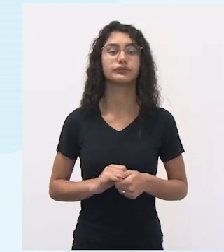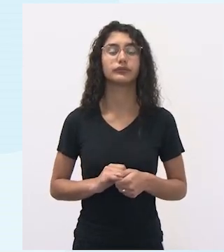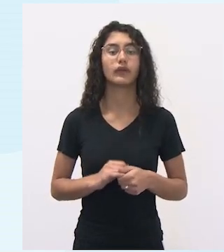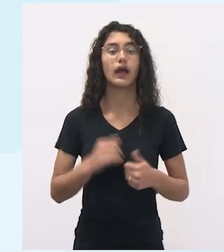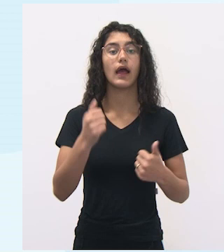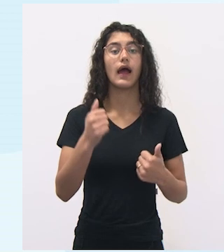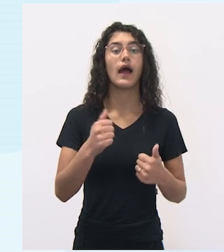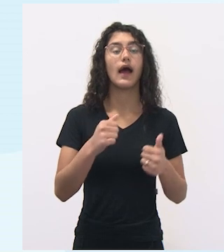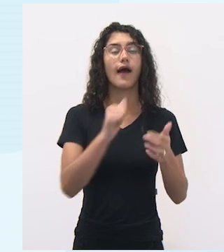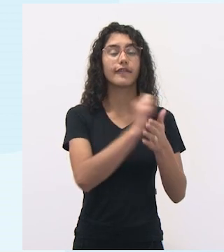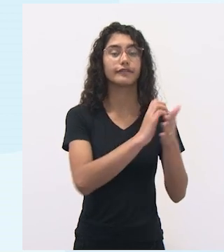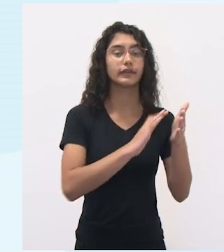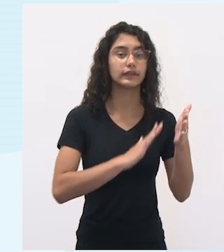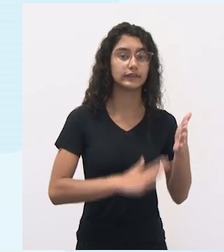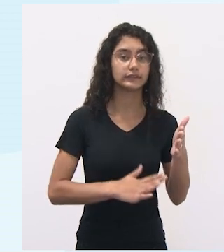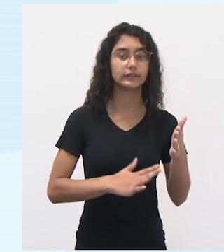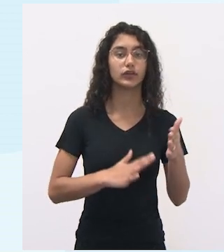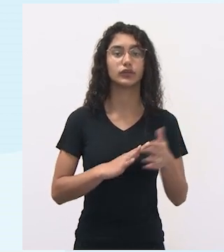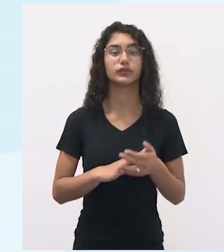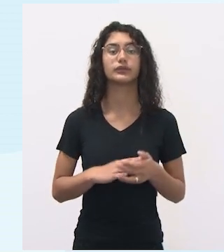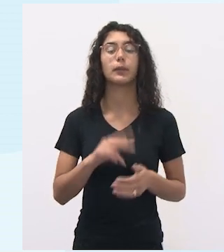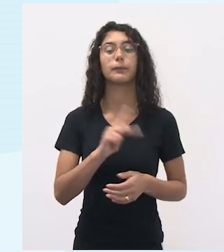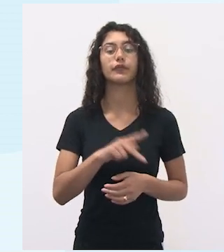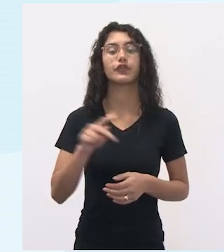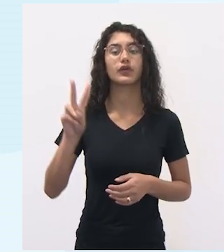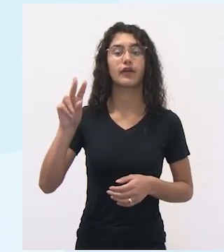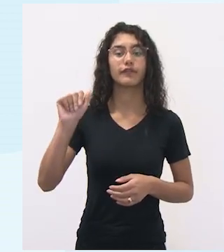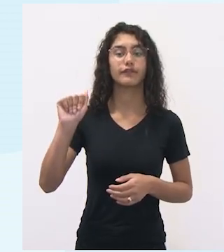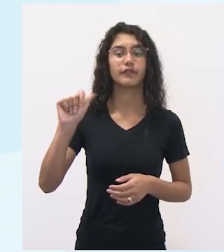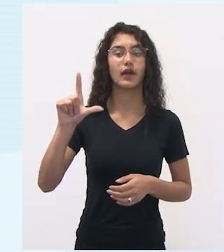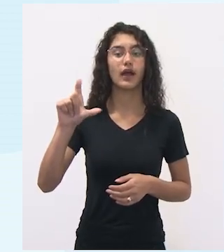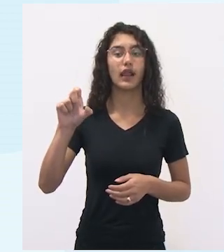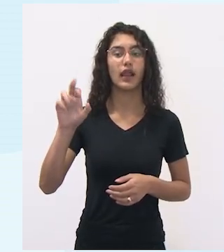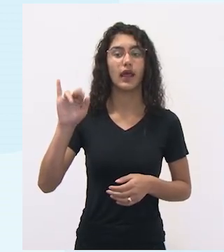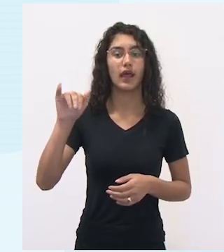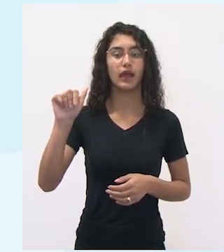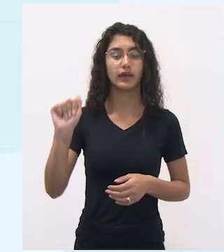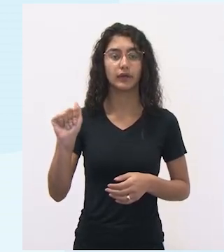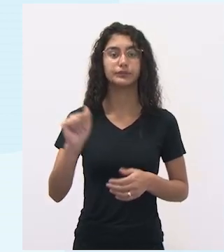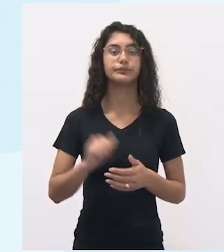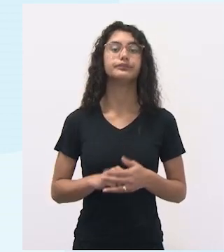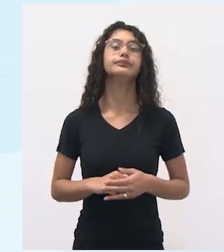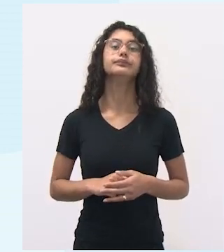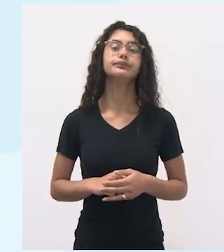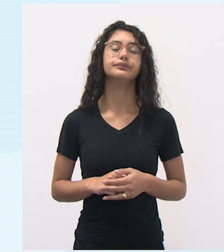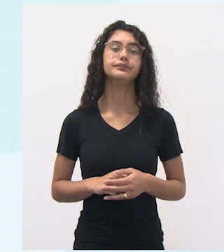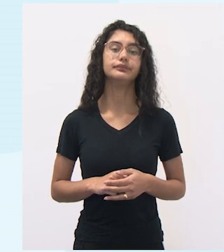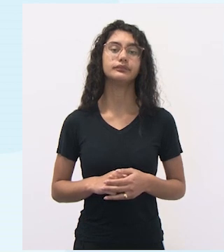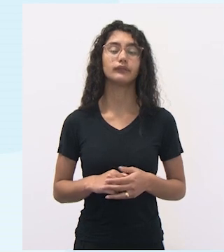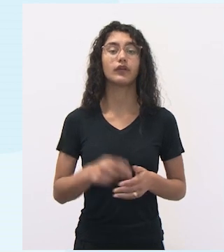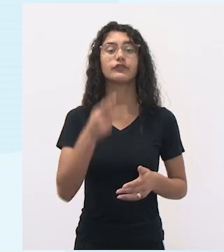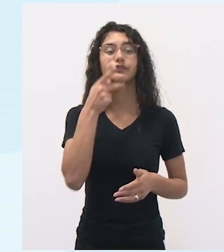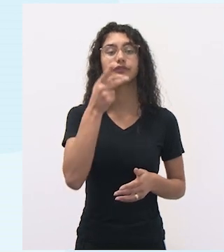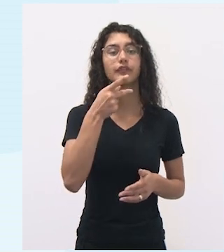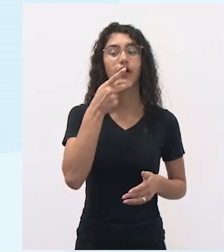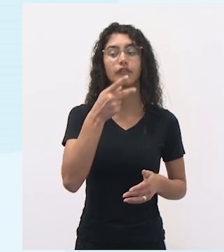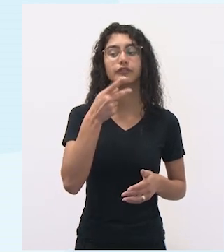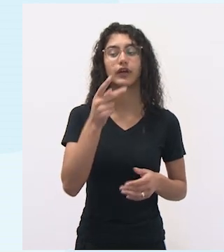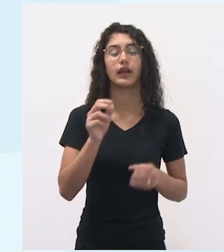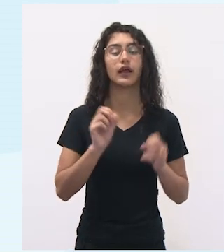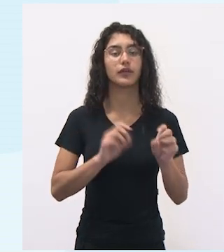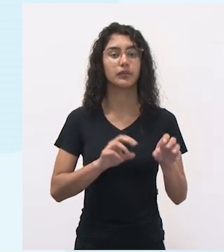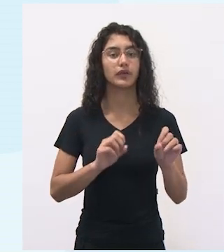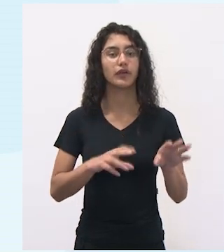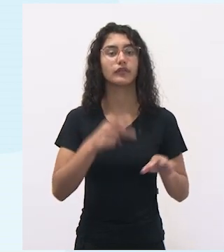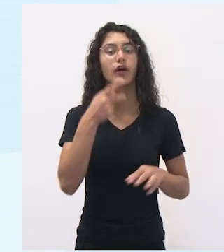avaliação externa, que a professora Valéria Marques, especialista em avaliação, ela vai falar por que fazer uso do